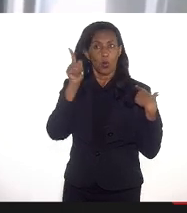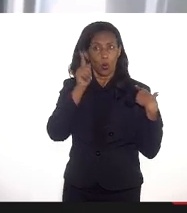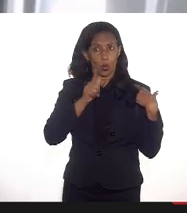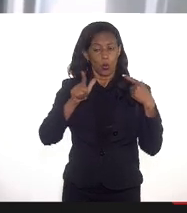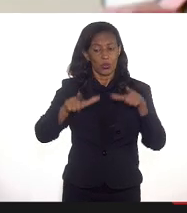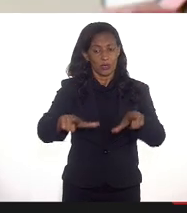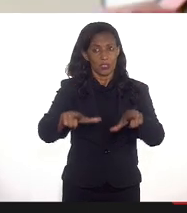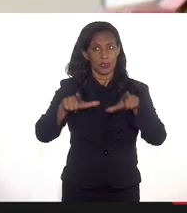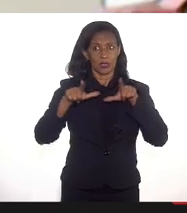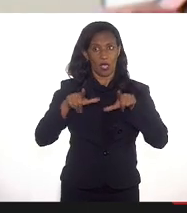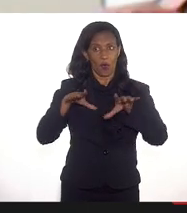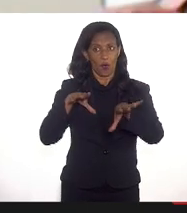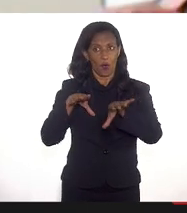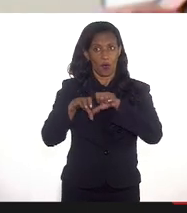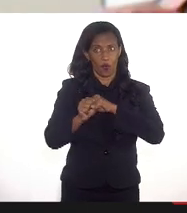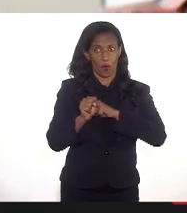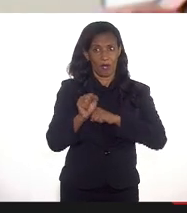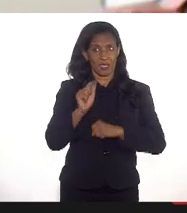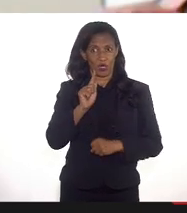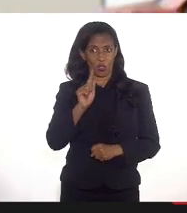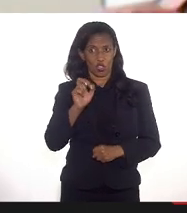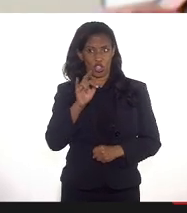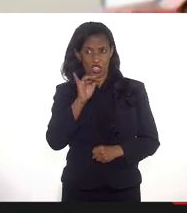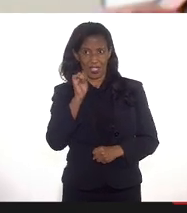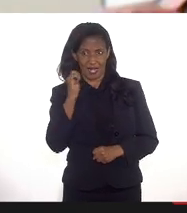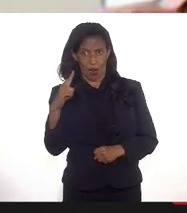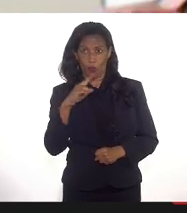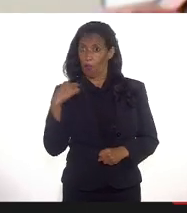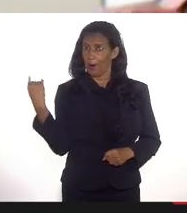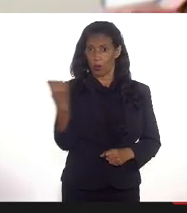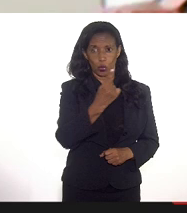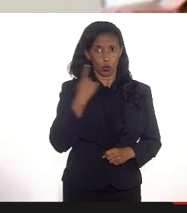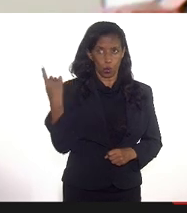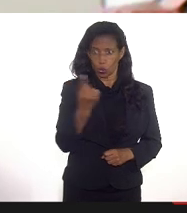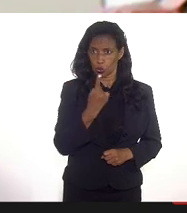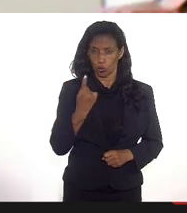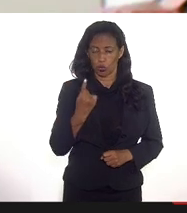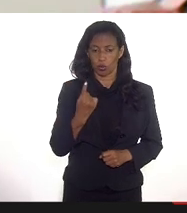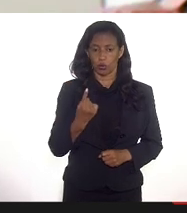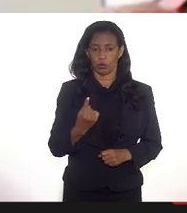do ensino médio de formação geral. É isso? Isso foi para todos?